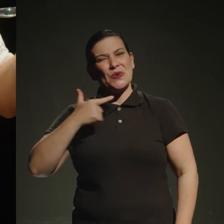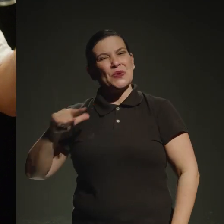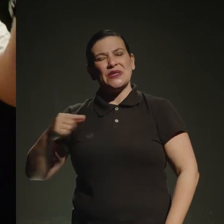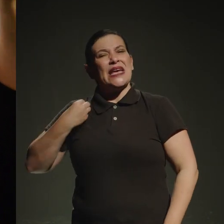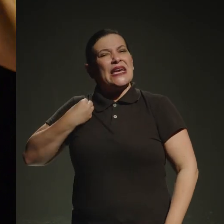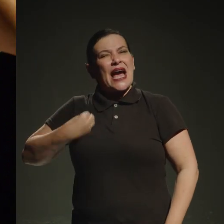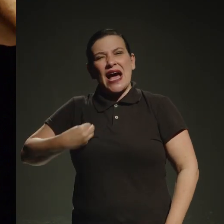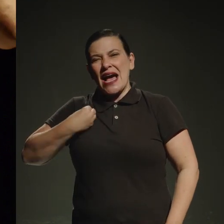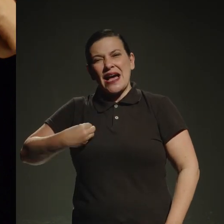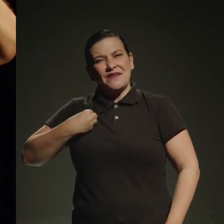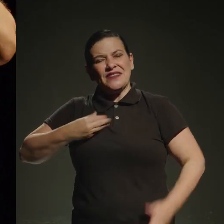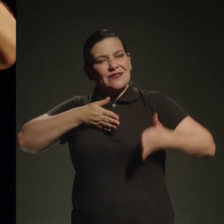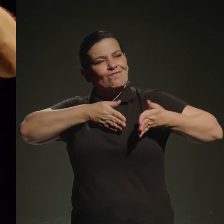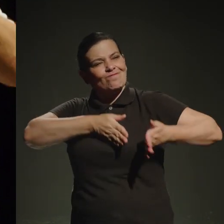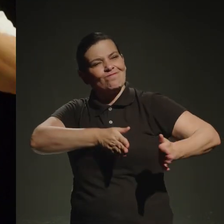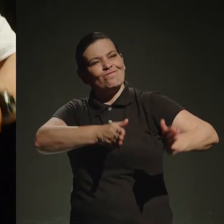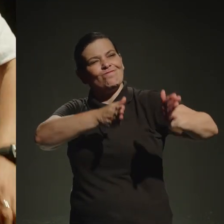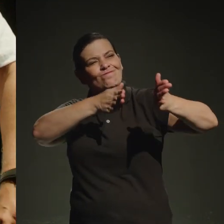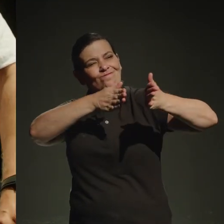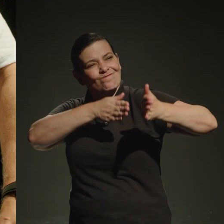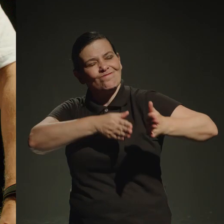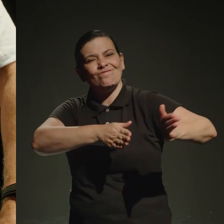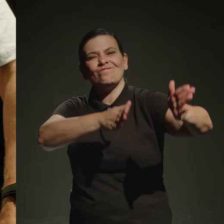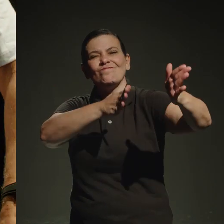E eu de nada me arrependo.